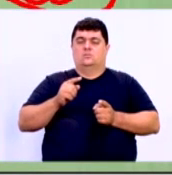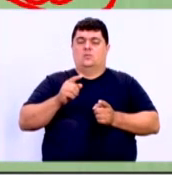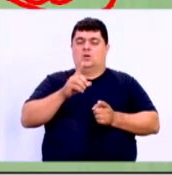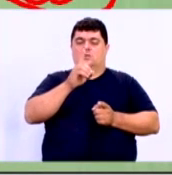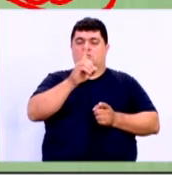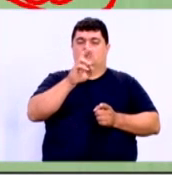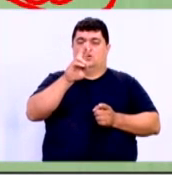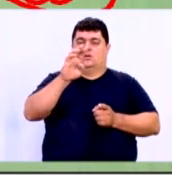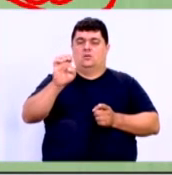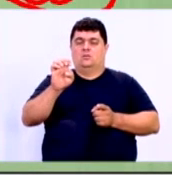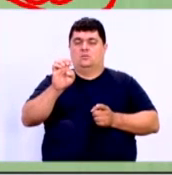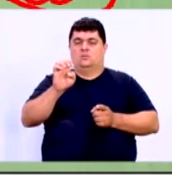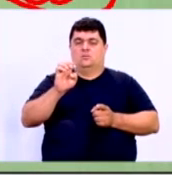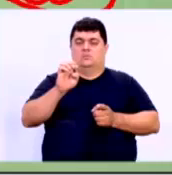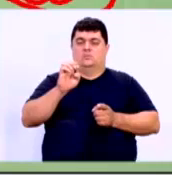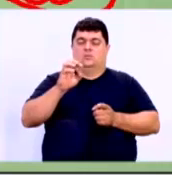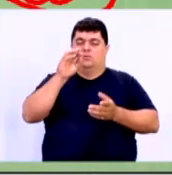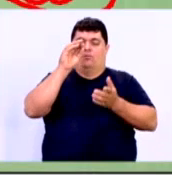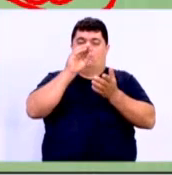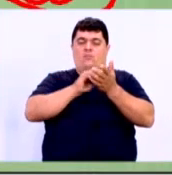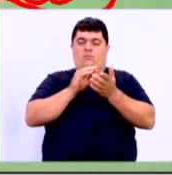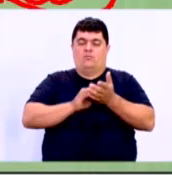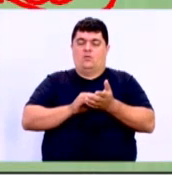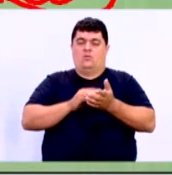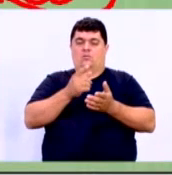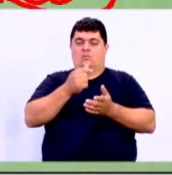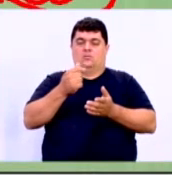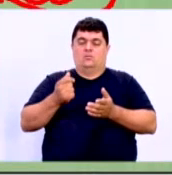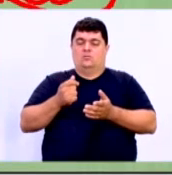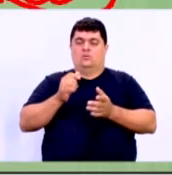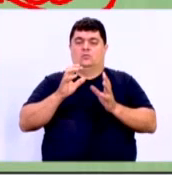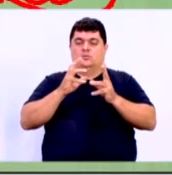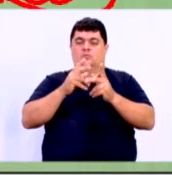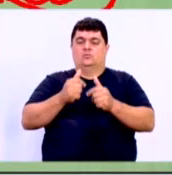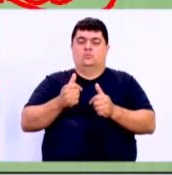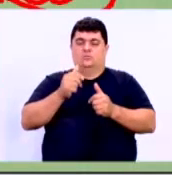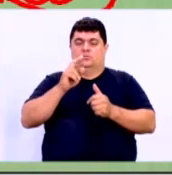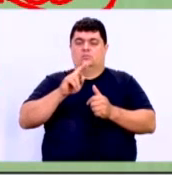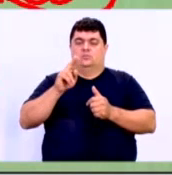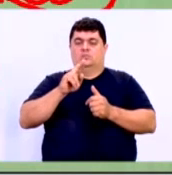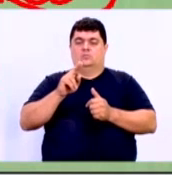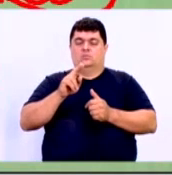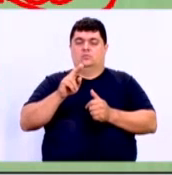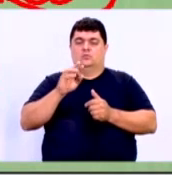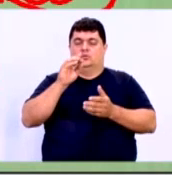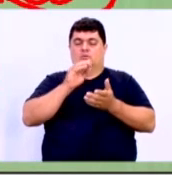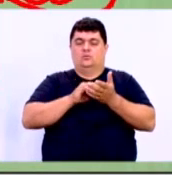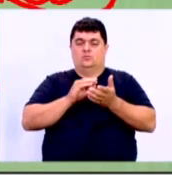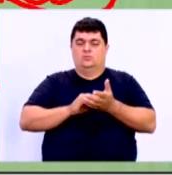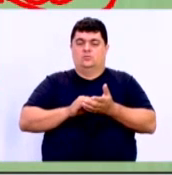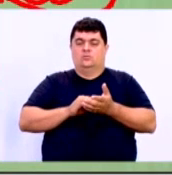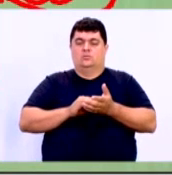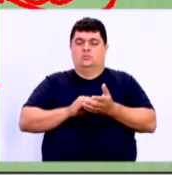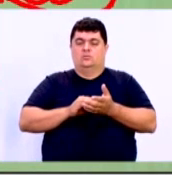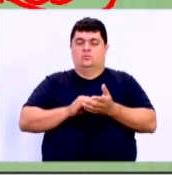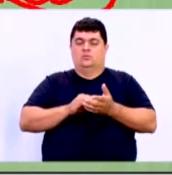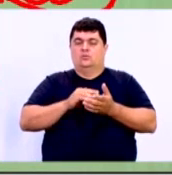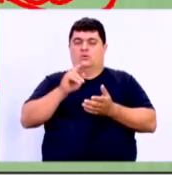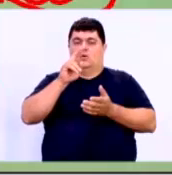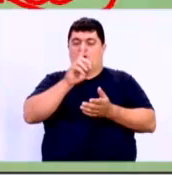resultados, você não vai botar o preço de toda unidade produzida. Só vai colocar o preço das unidades